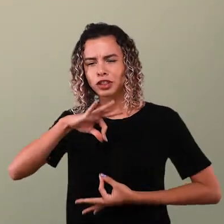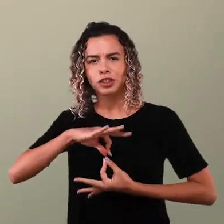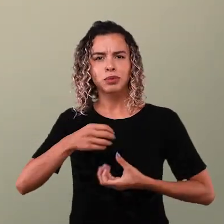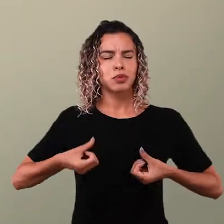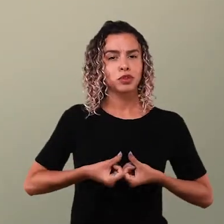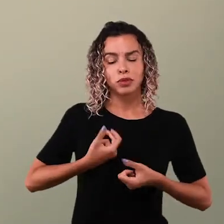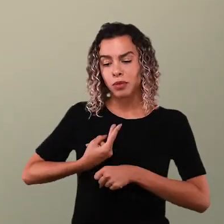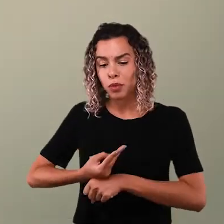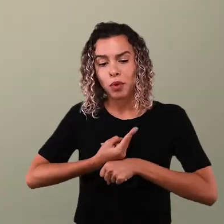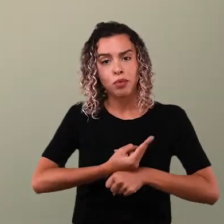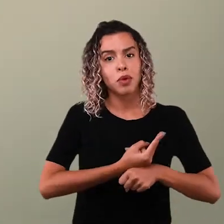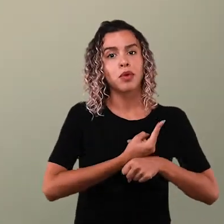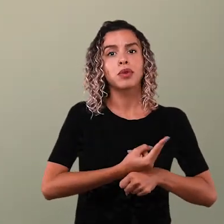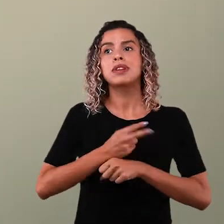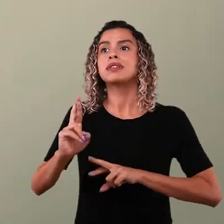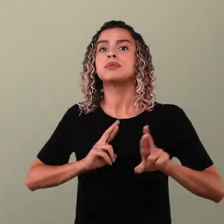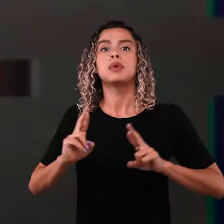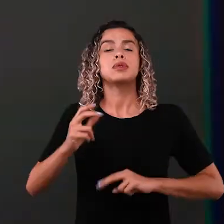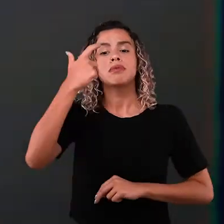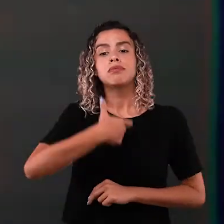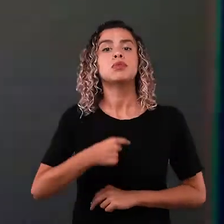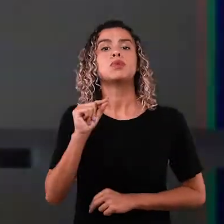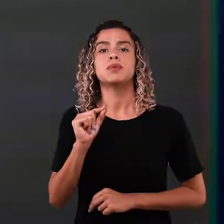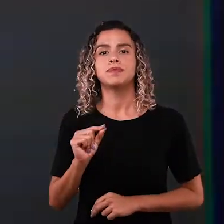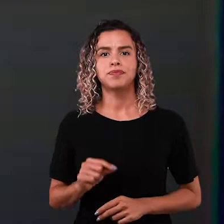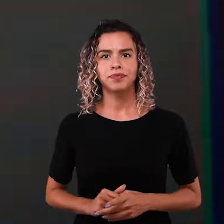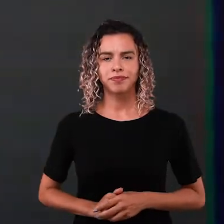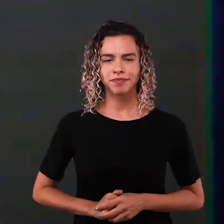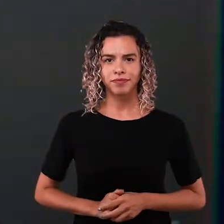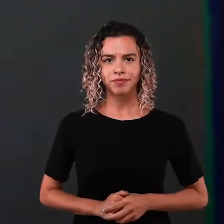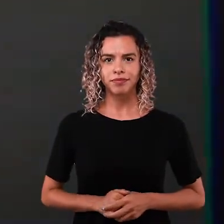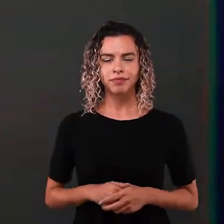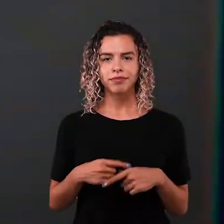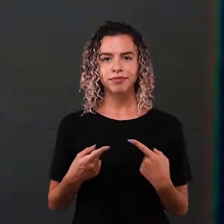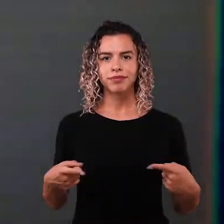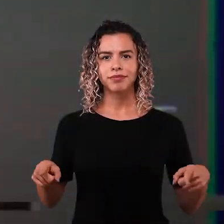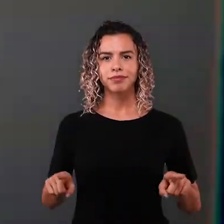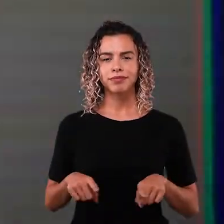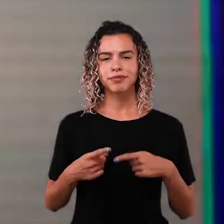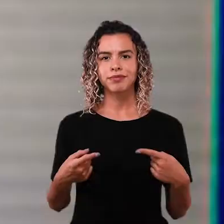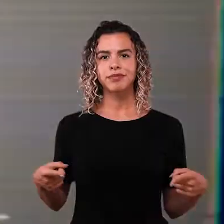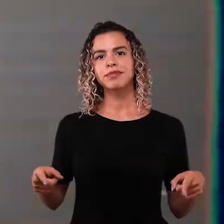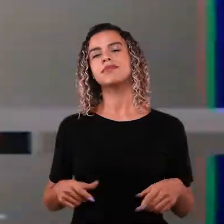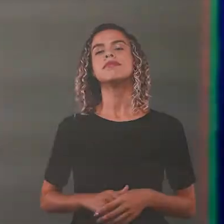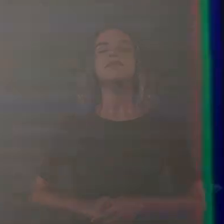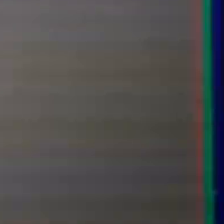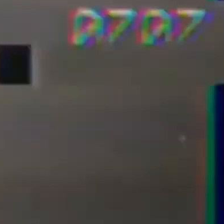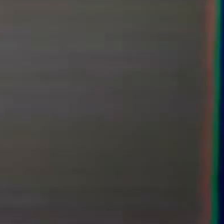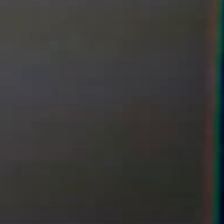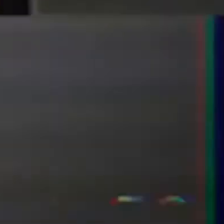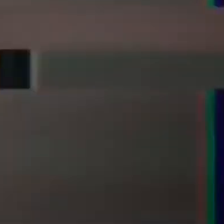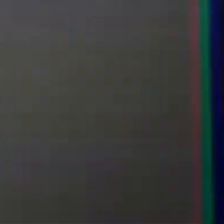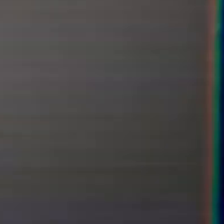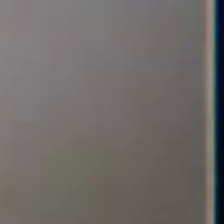busca incessante, sempre por respostas. Imagem escura e tremida de uma filmagem caseira com data de 2 de julho